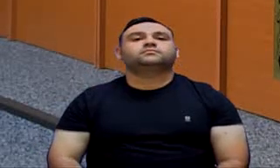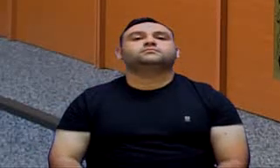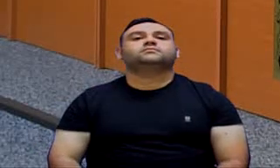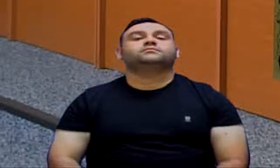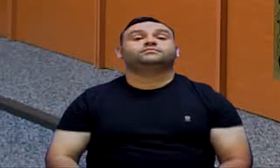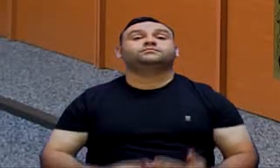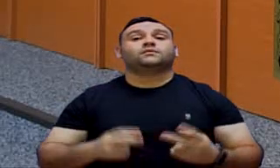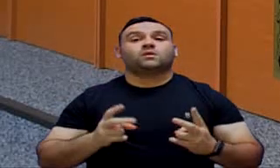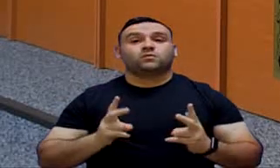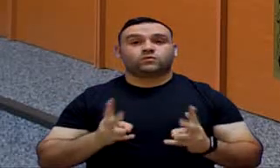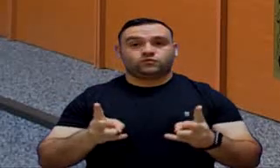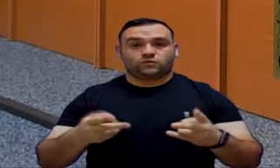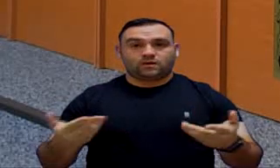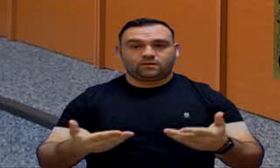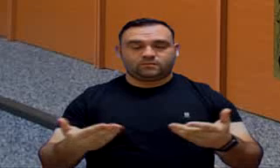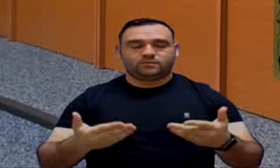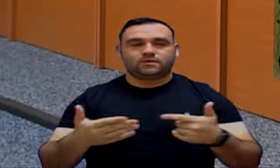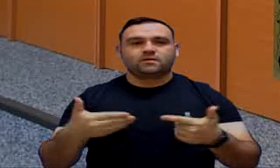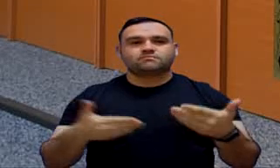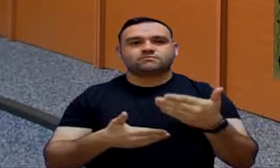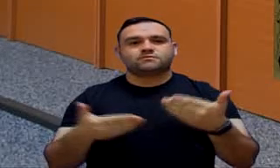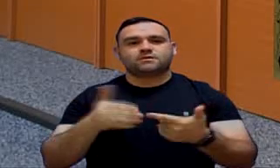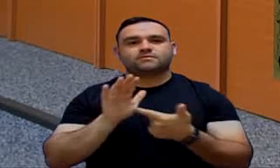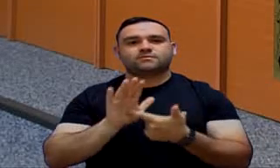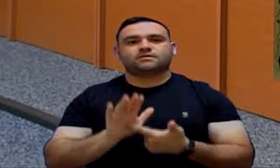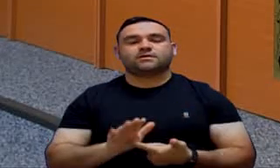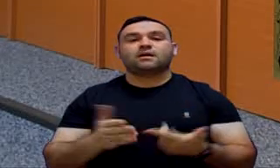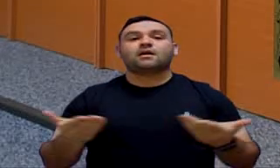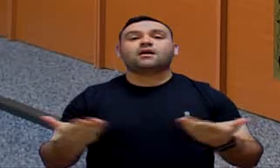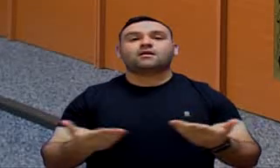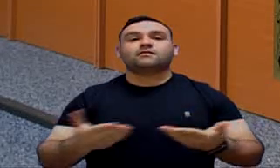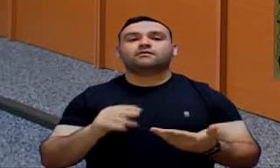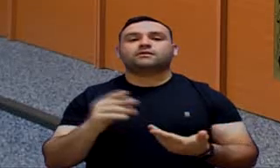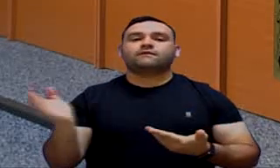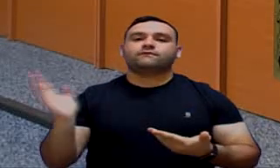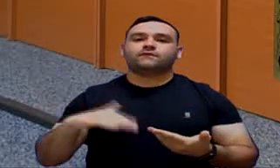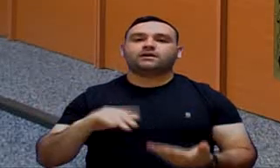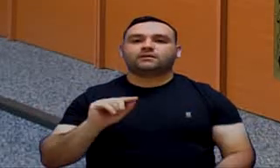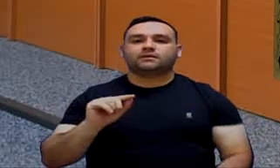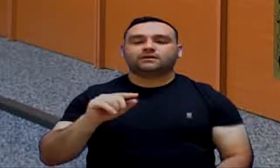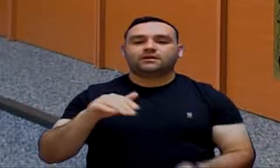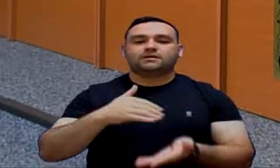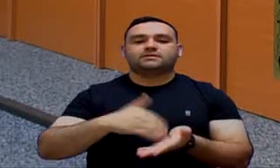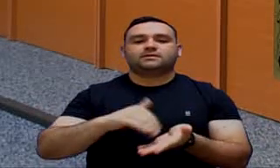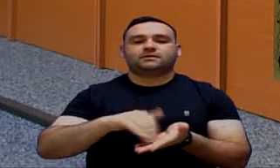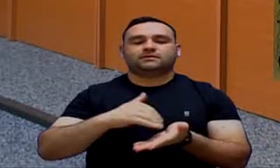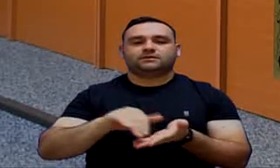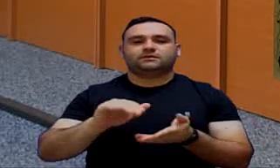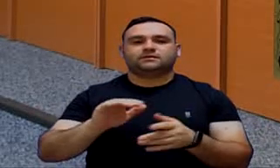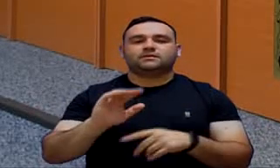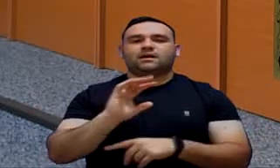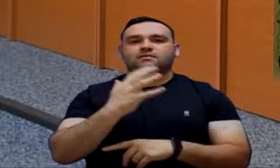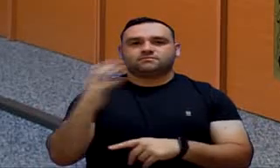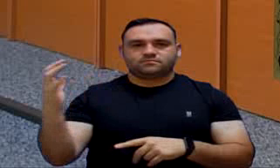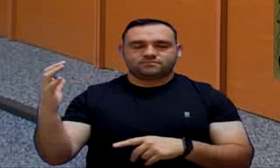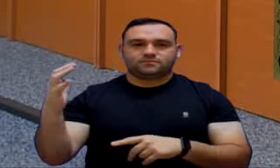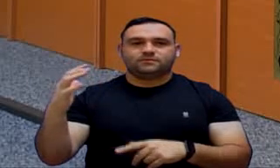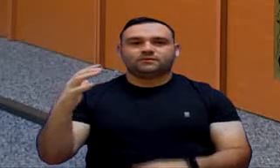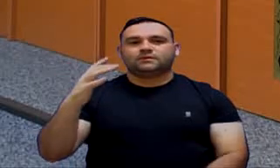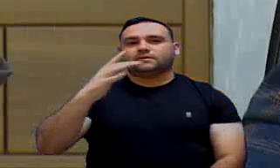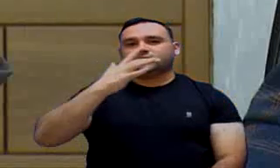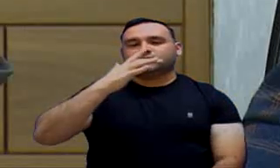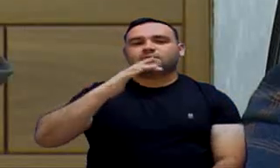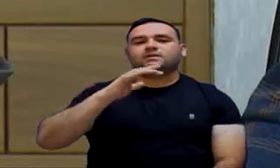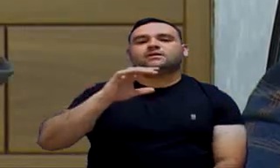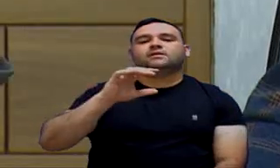vamos dar uma continuidade aqui a nossa apresentações quem vai apresentar agora a secretária de Urbanismo a mais